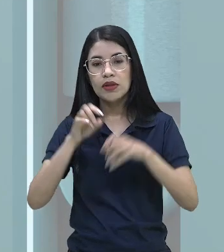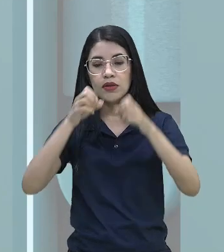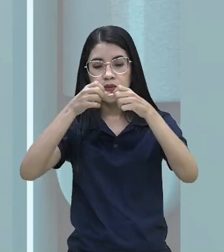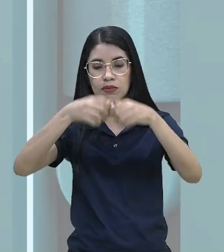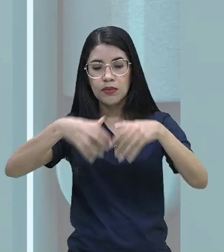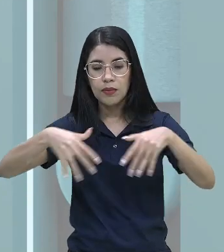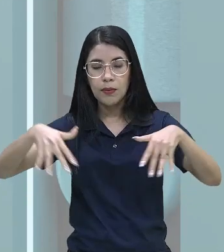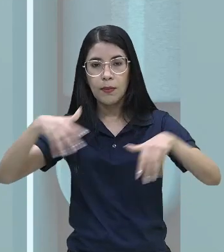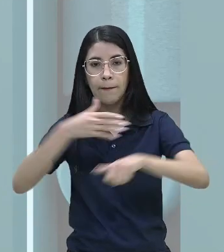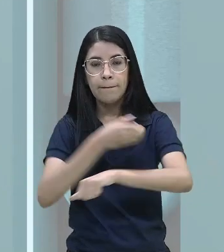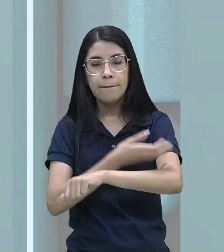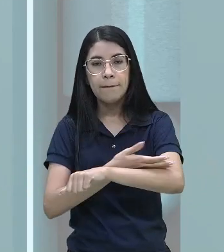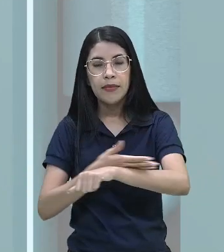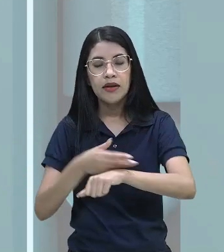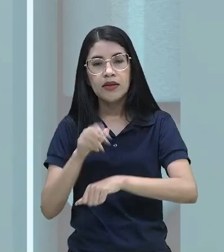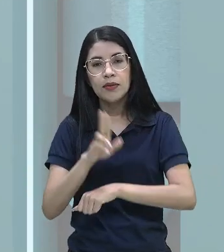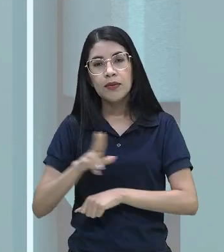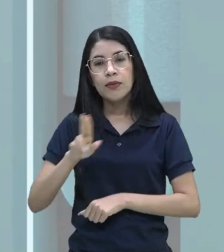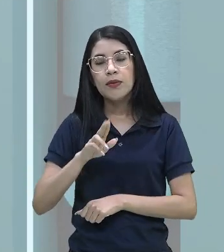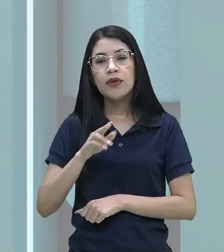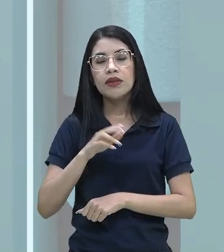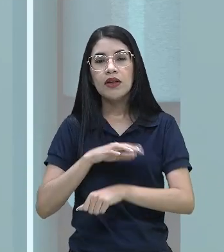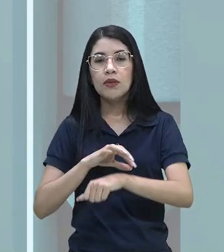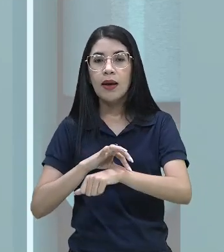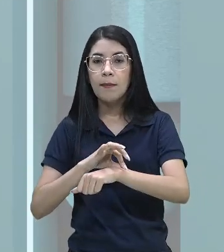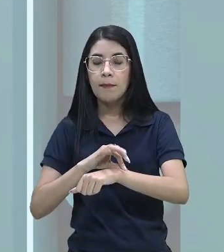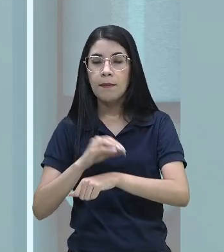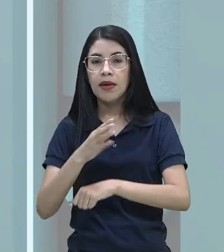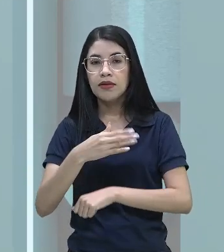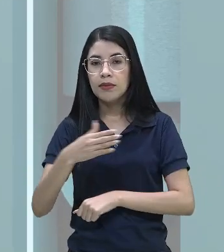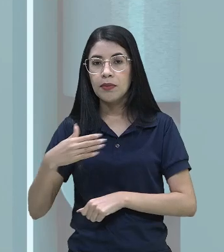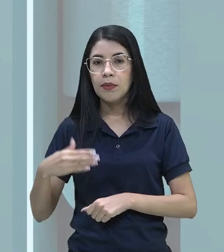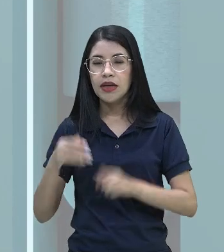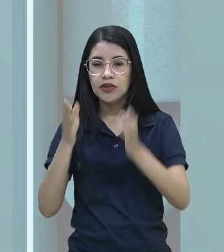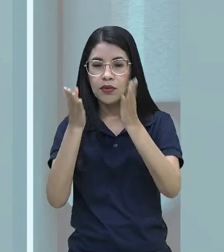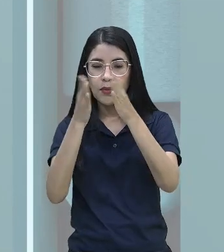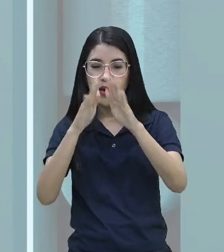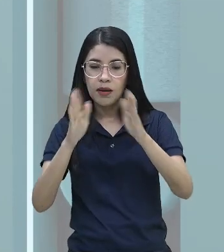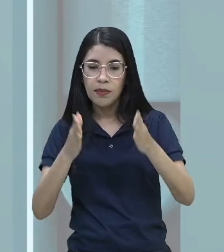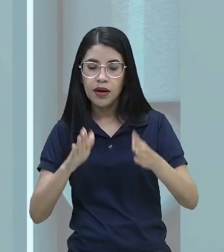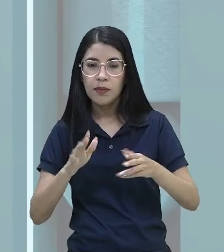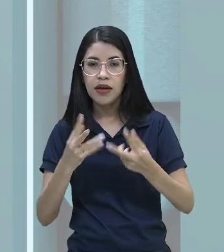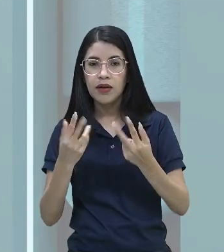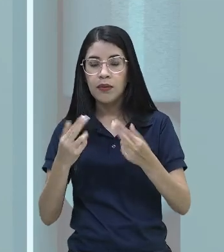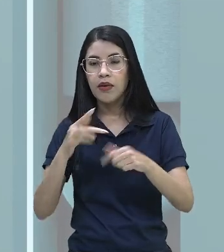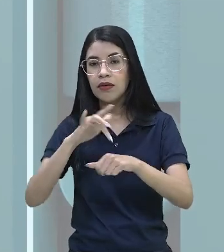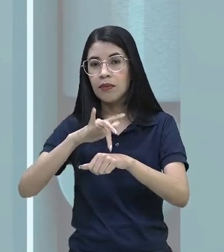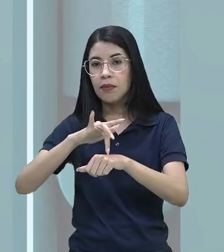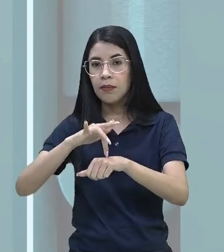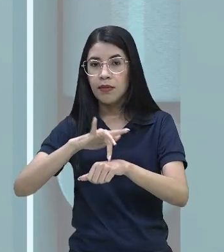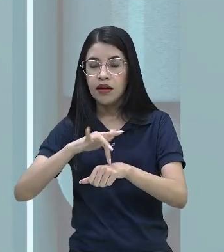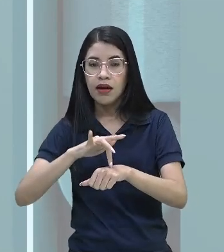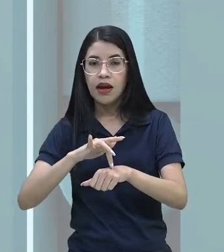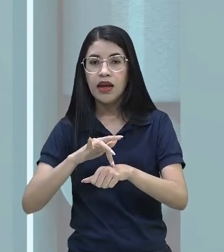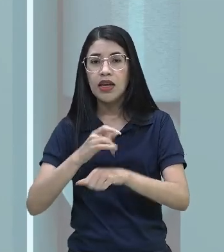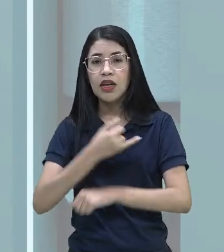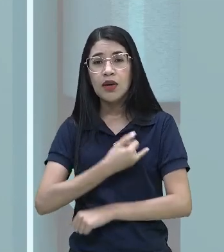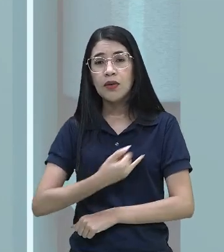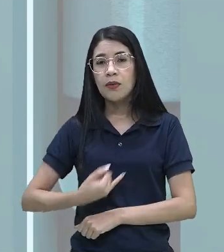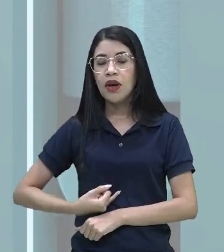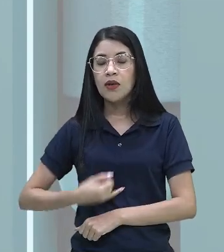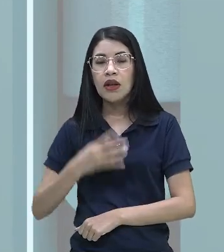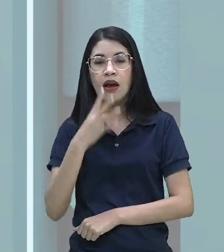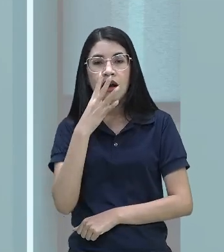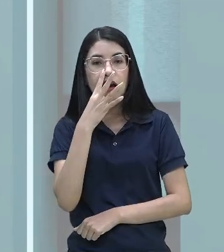utiliza, né, aquela pele de peixe com o formato do corpo da bailarina, e o imperador fica encantado e acha